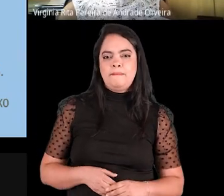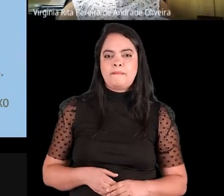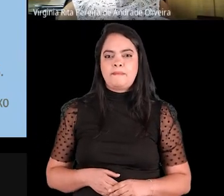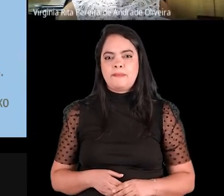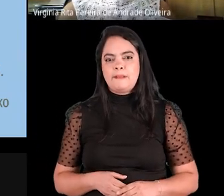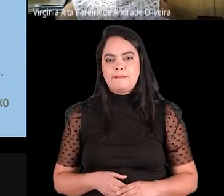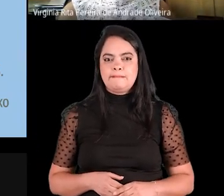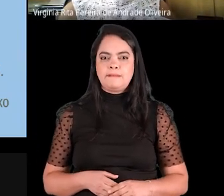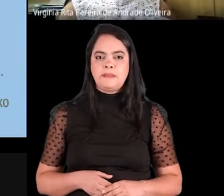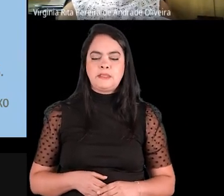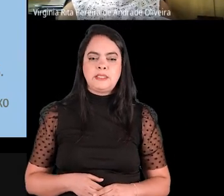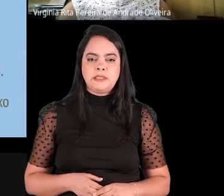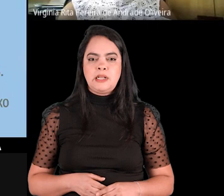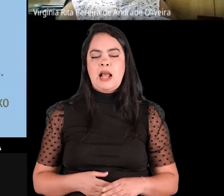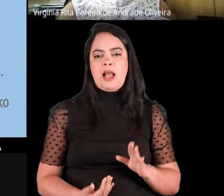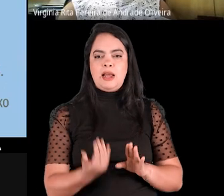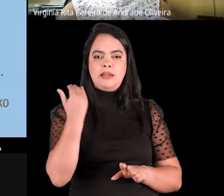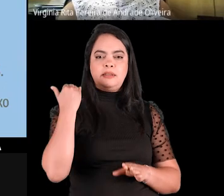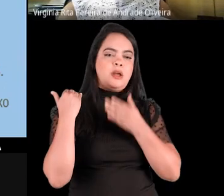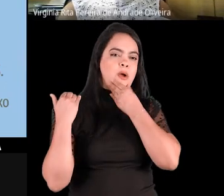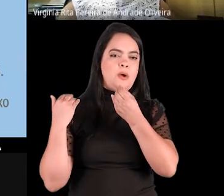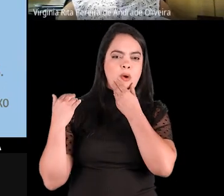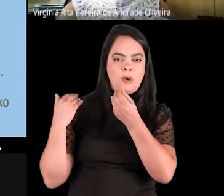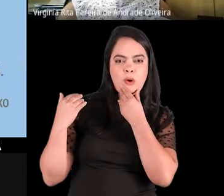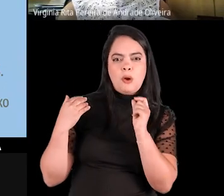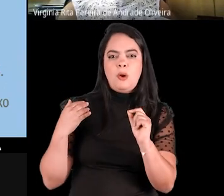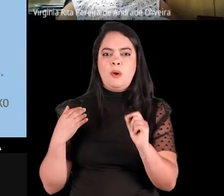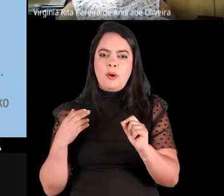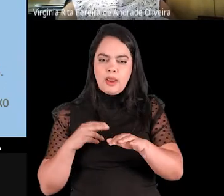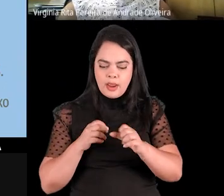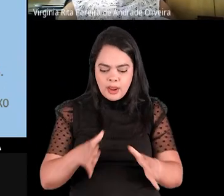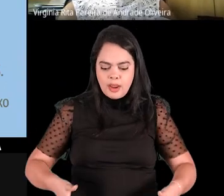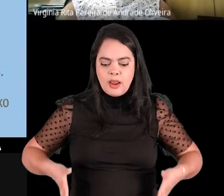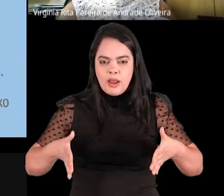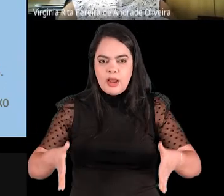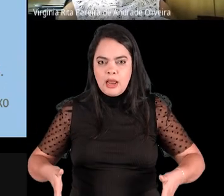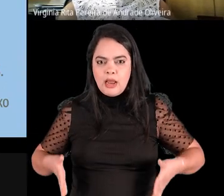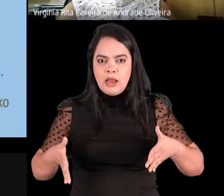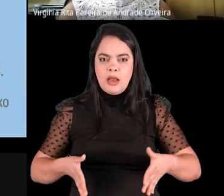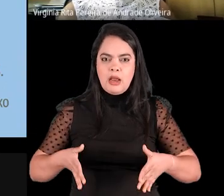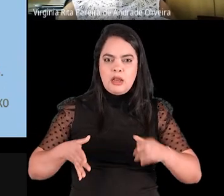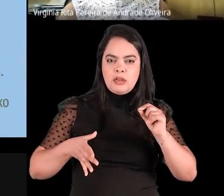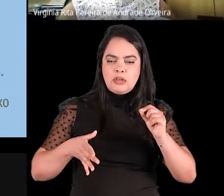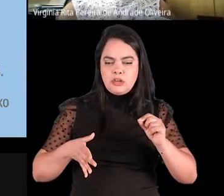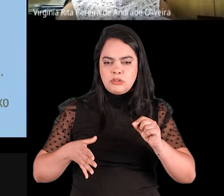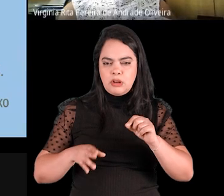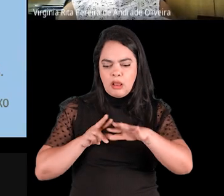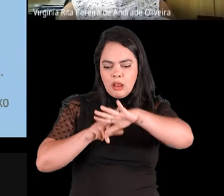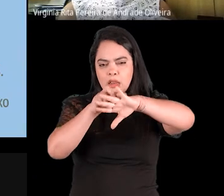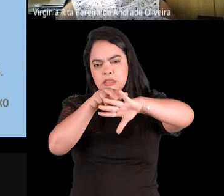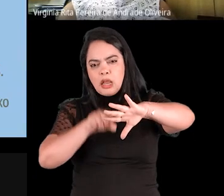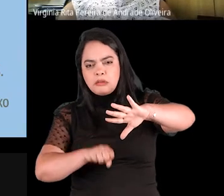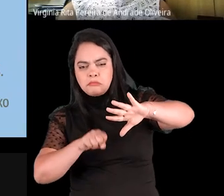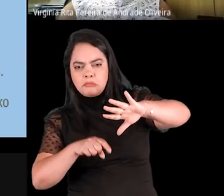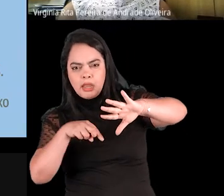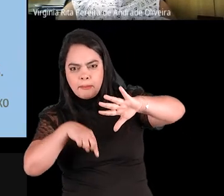eficiência. Atrás dele, um homem cadeirante aponta para uma escadaria com interrogações e exclamações sobre a cabeça. Dois homens, um